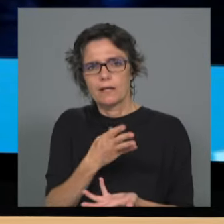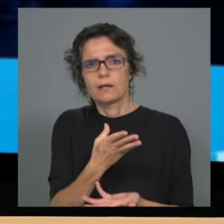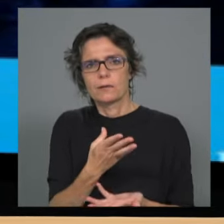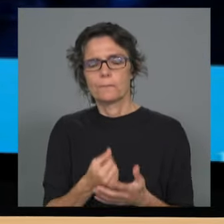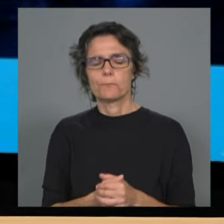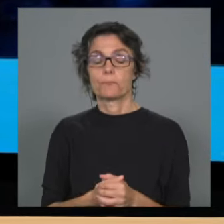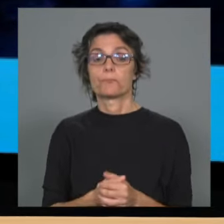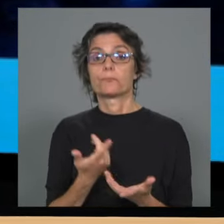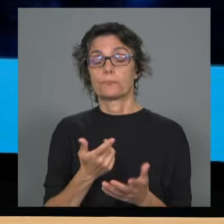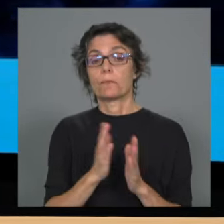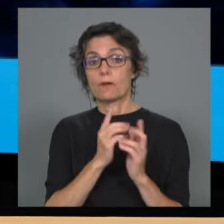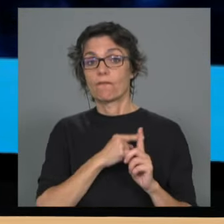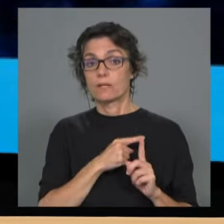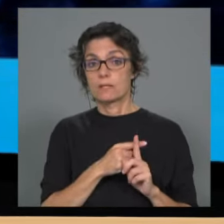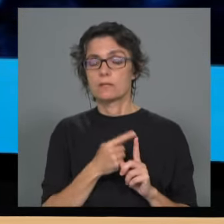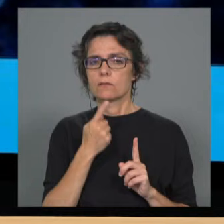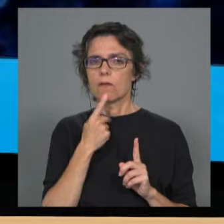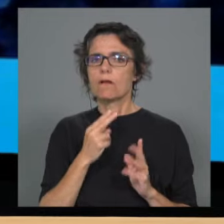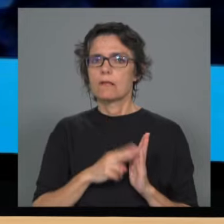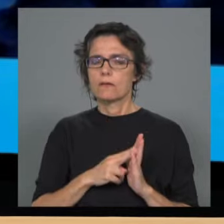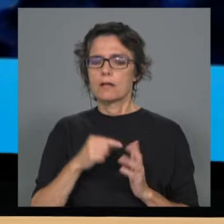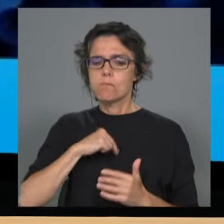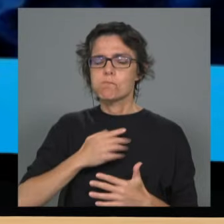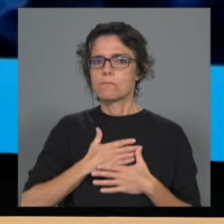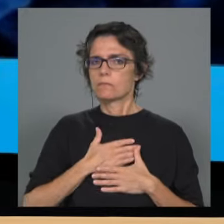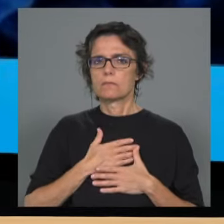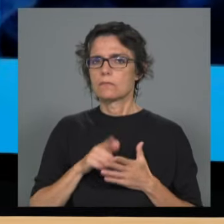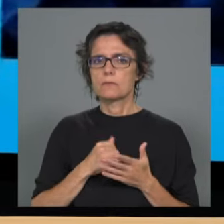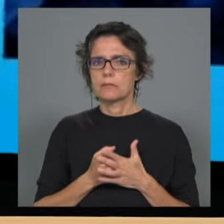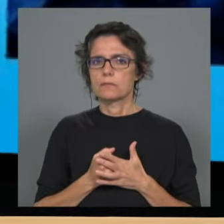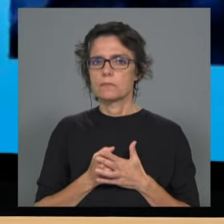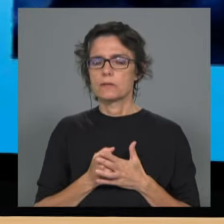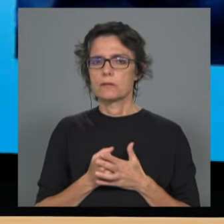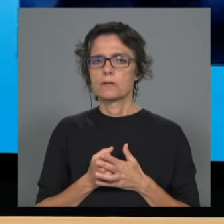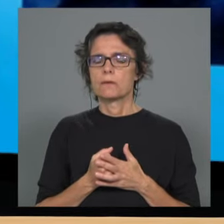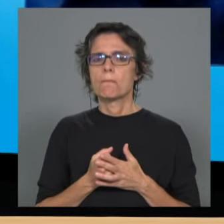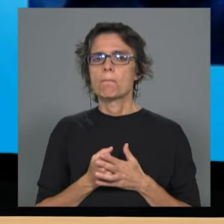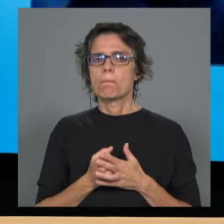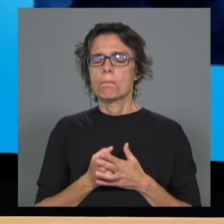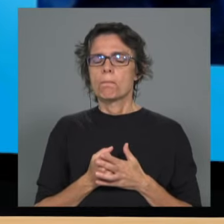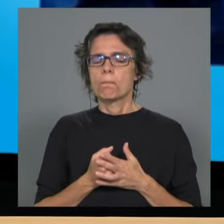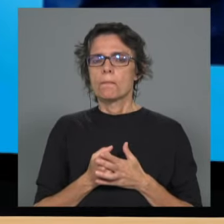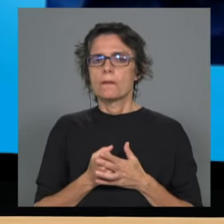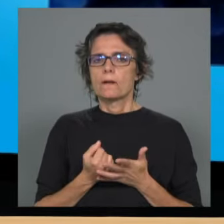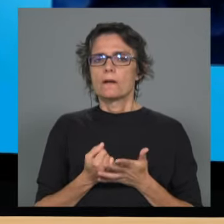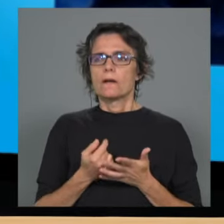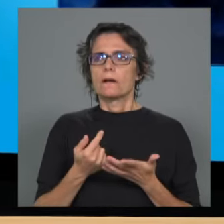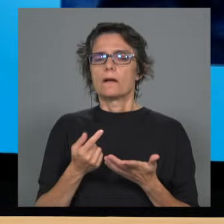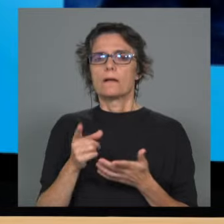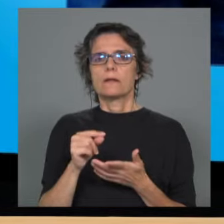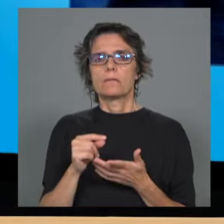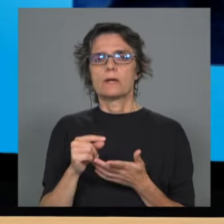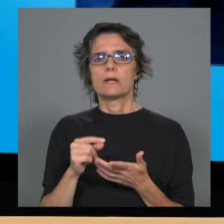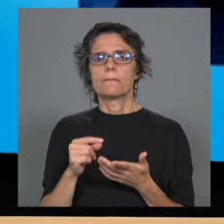Francisco, de facto, esteve presente no sentido de estar muito presente na minha vida, aquela oração do Senhor fazer de